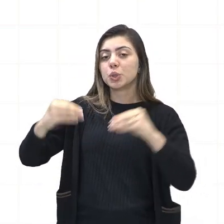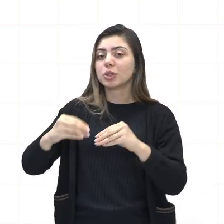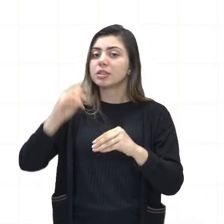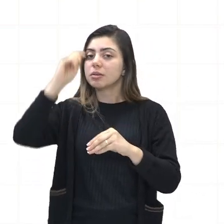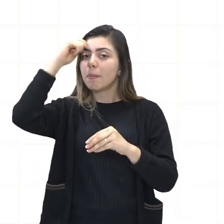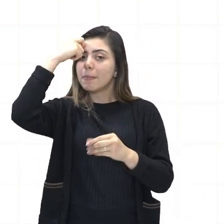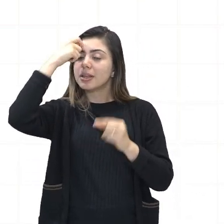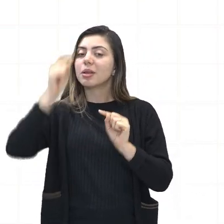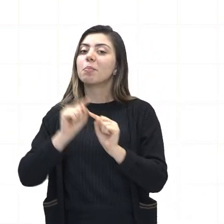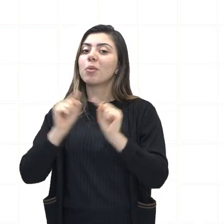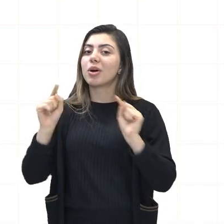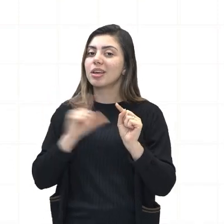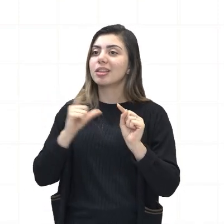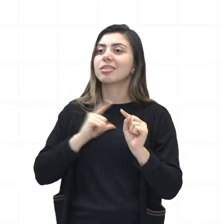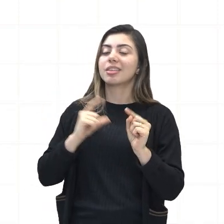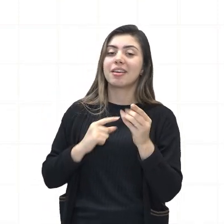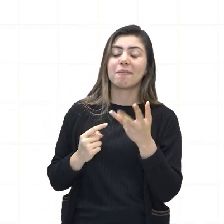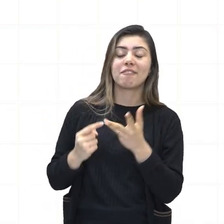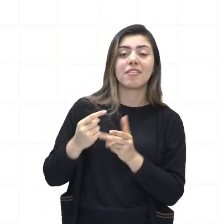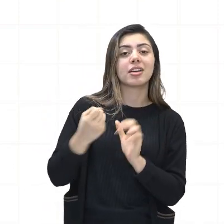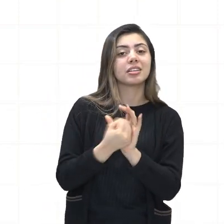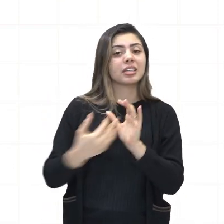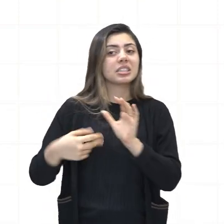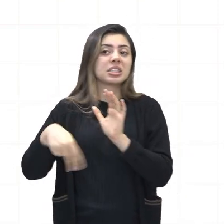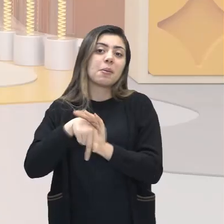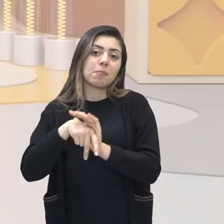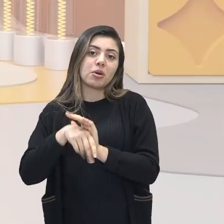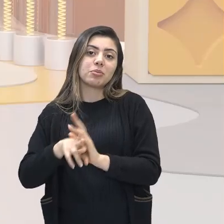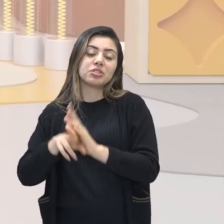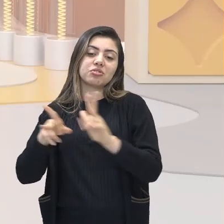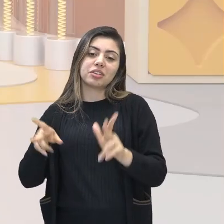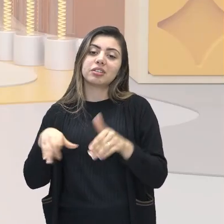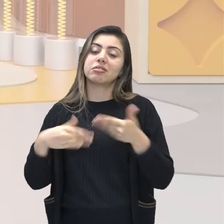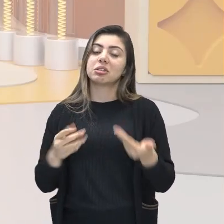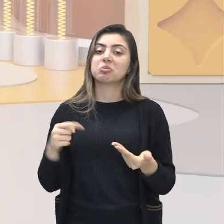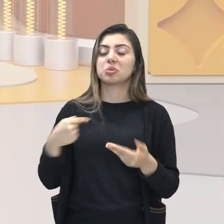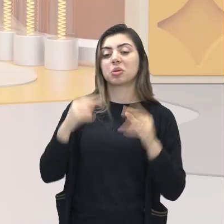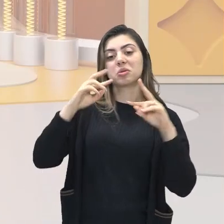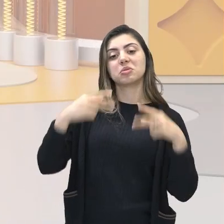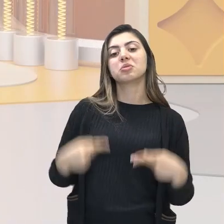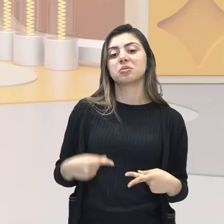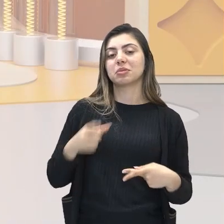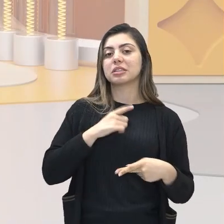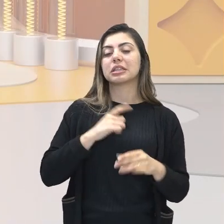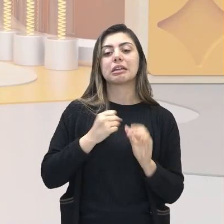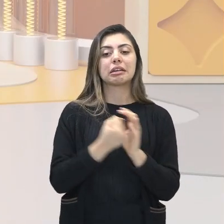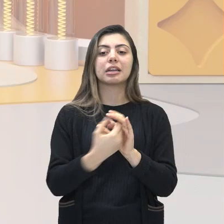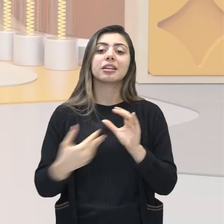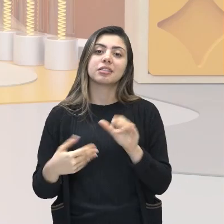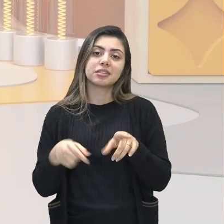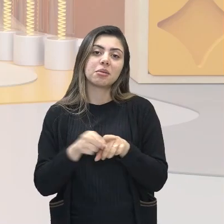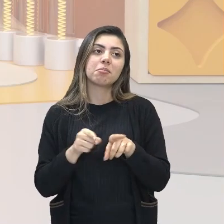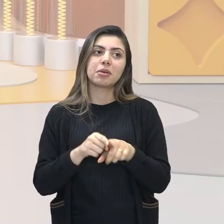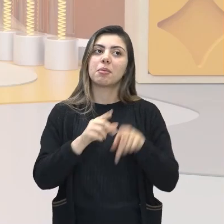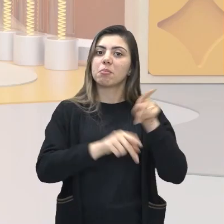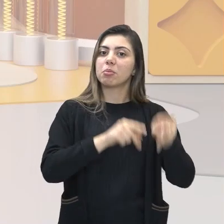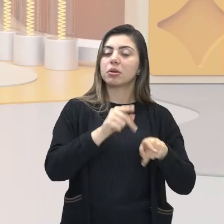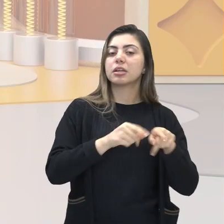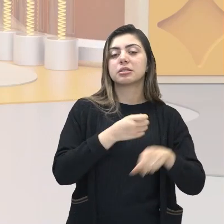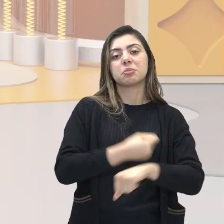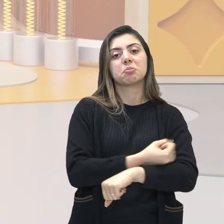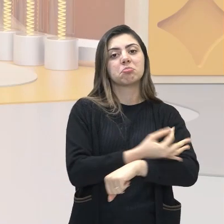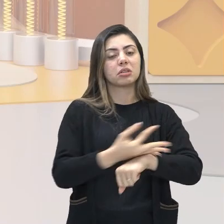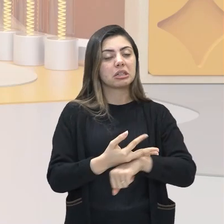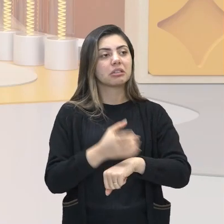tem muitas diferenças ali também, né? Seres humanos têm essa característica ali, até mesmo entre a população branca, né? Também